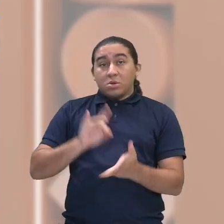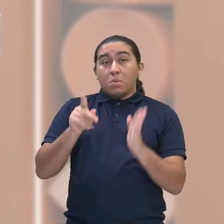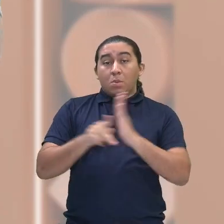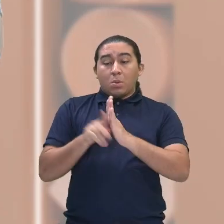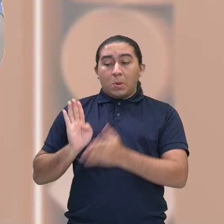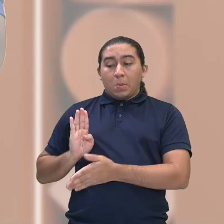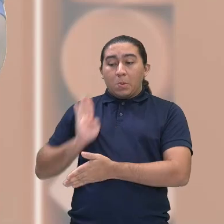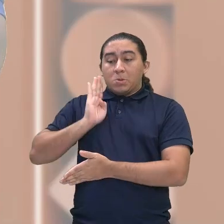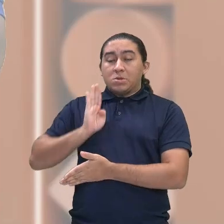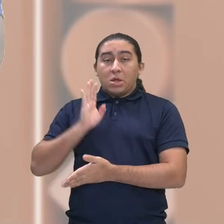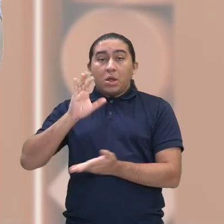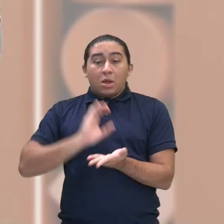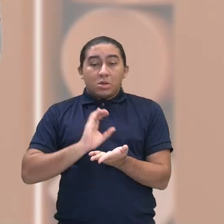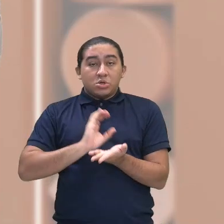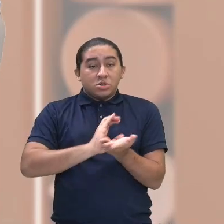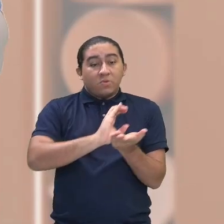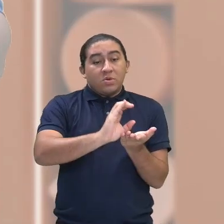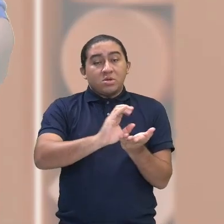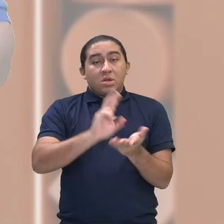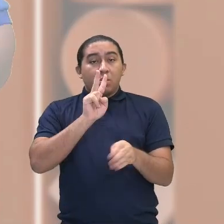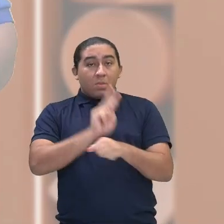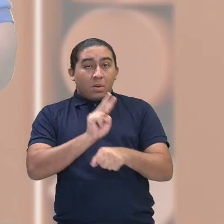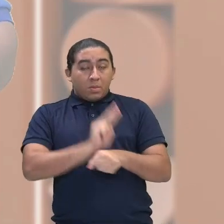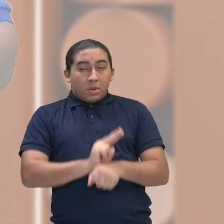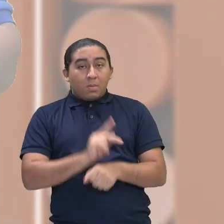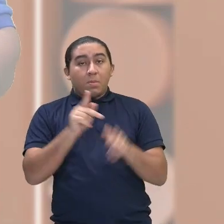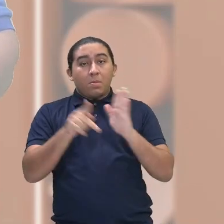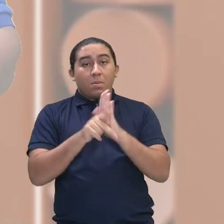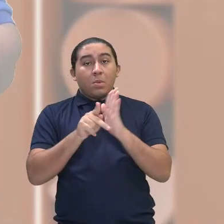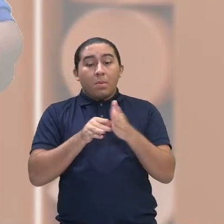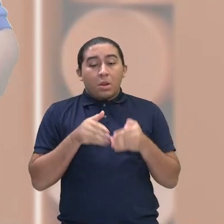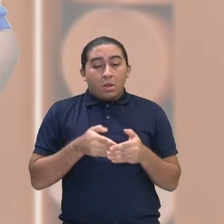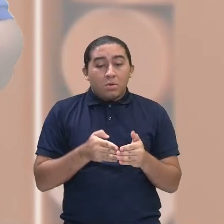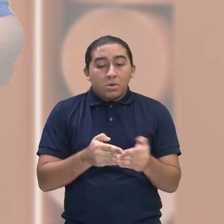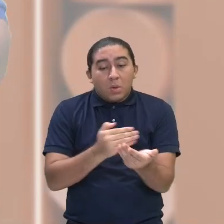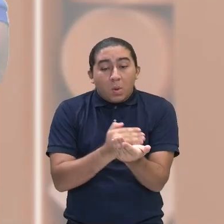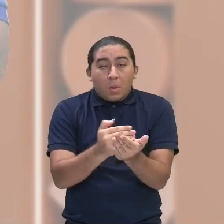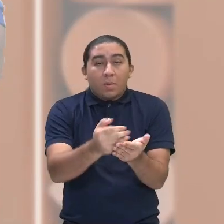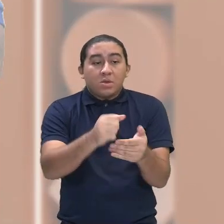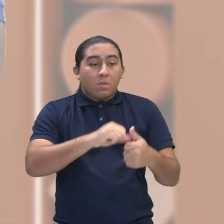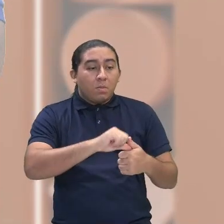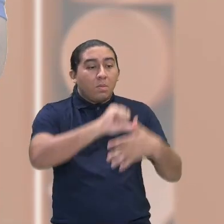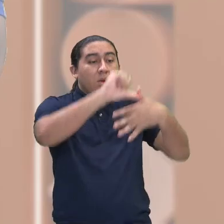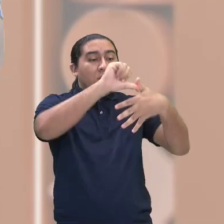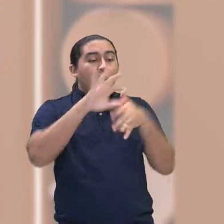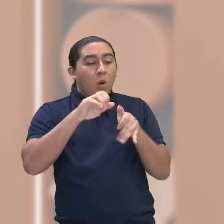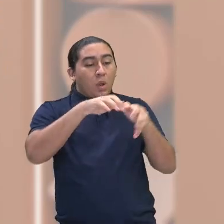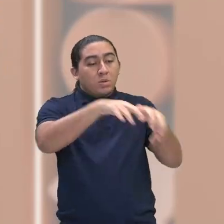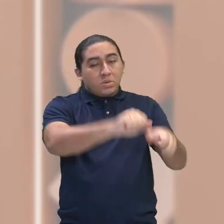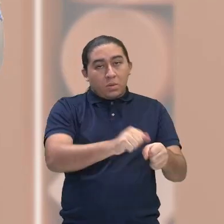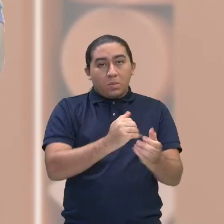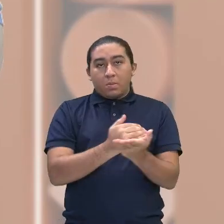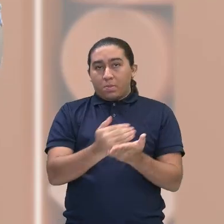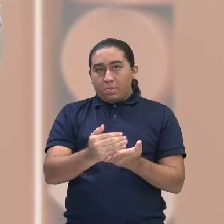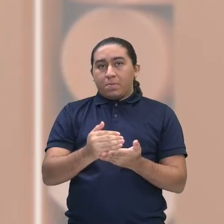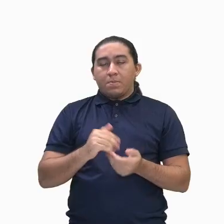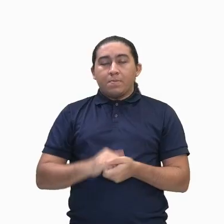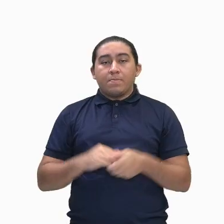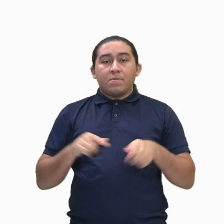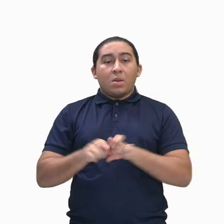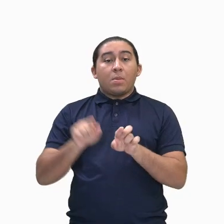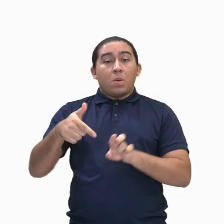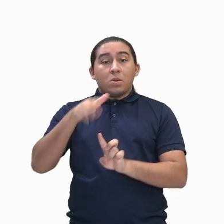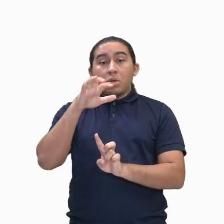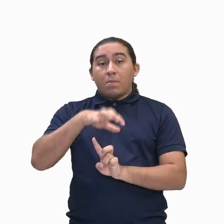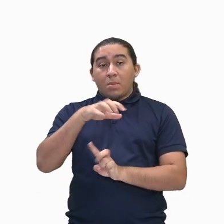de desenvolvimento, tá, das grandes navegações e colonização de novas áreas de terra. Vamos ver outros impactos também.